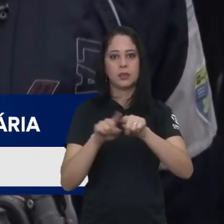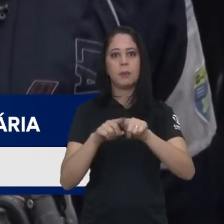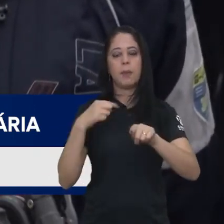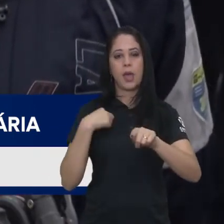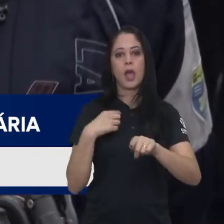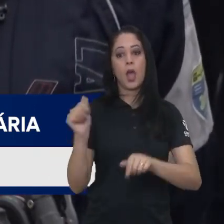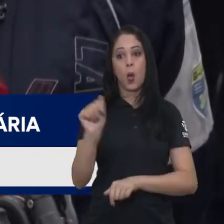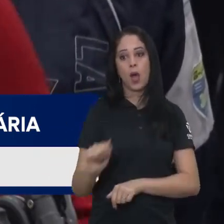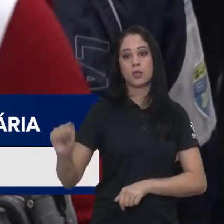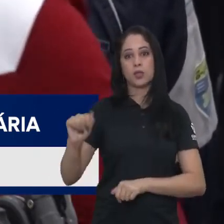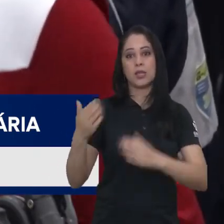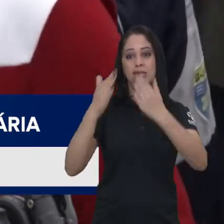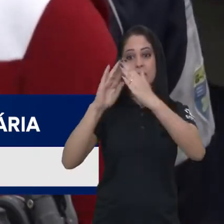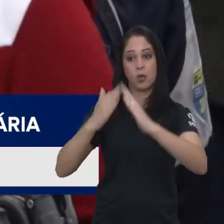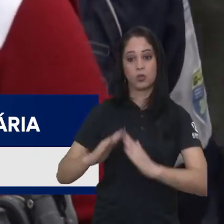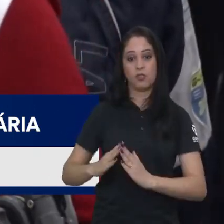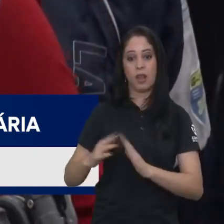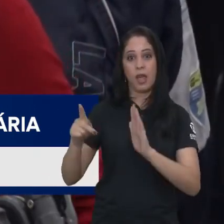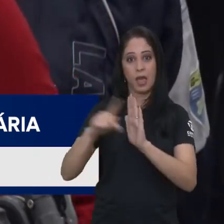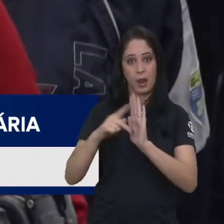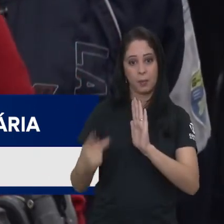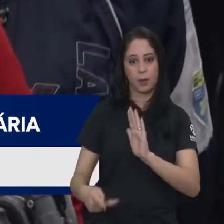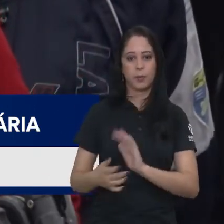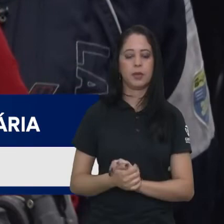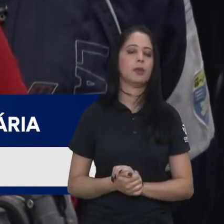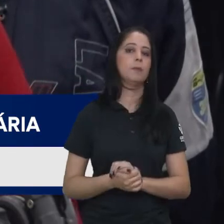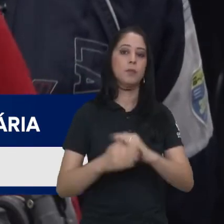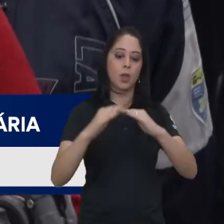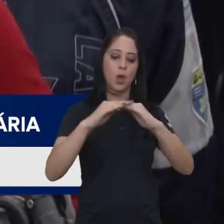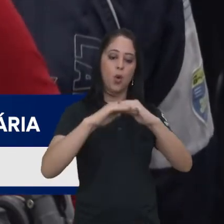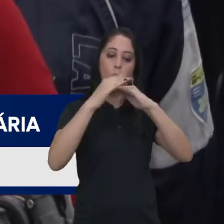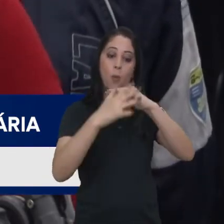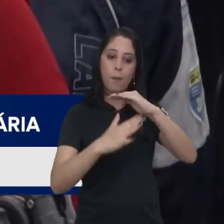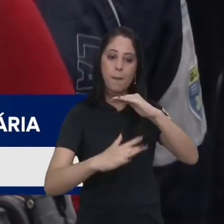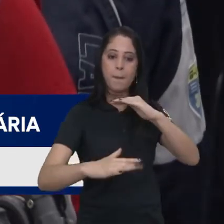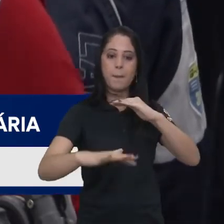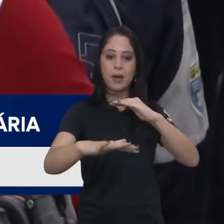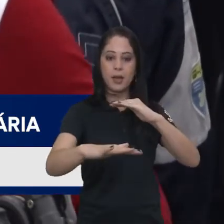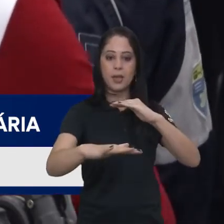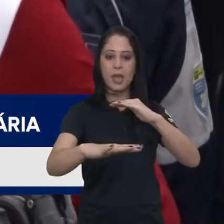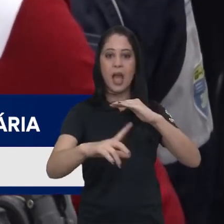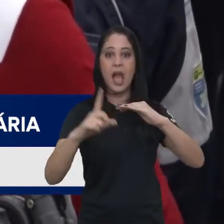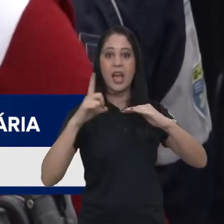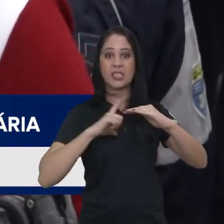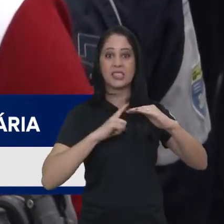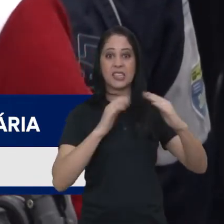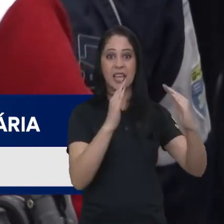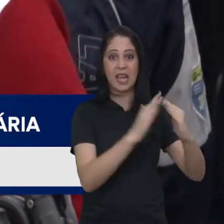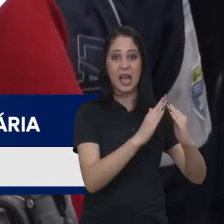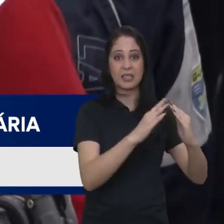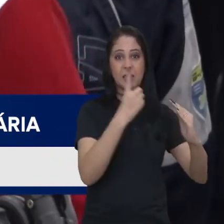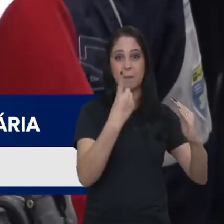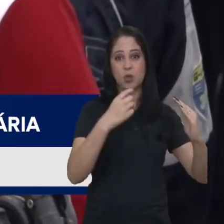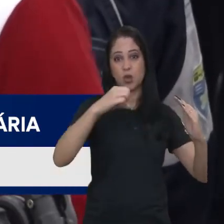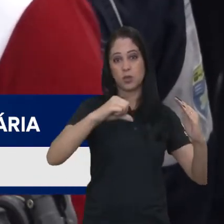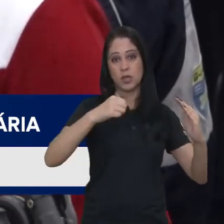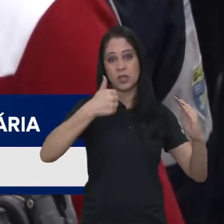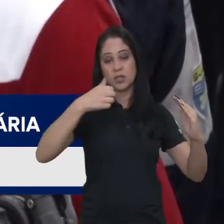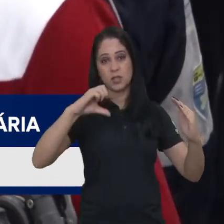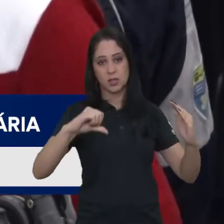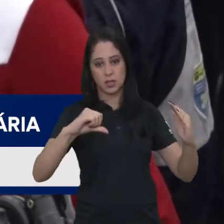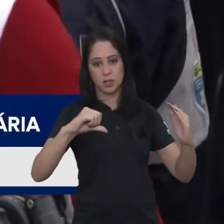José dos Campos. O Banhado, para quem não conhece, ele existe em moradias desde 1919.